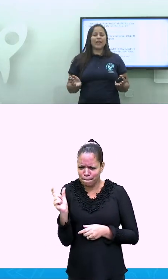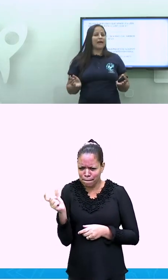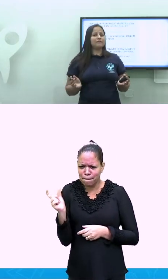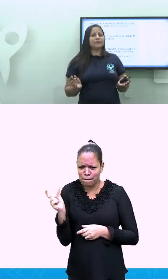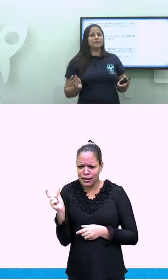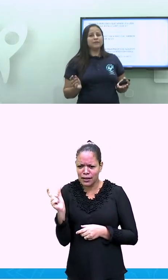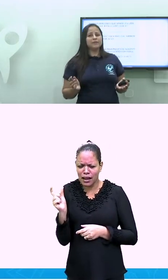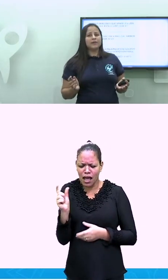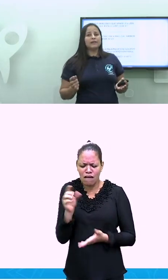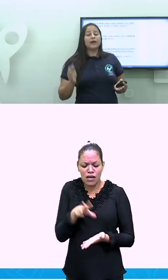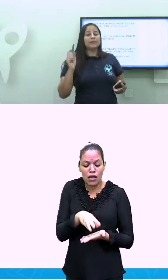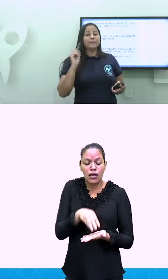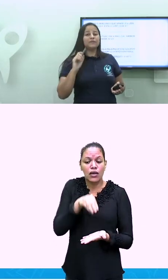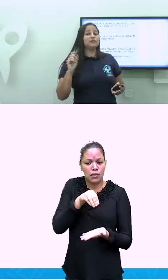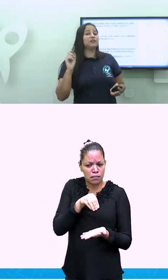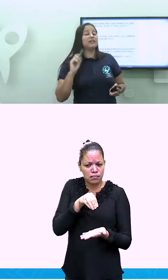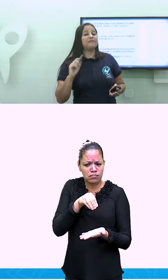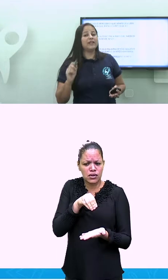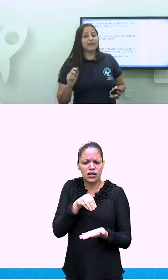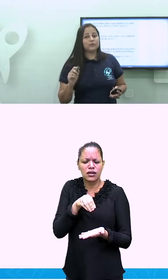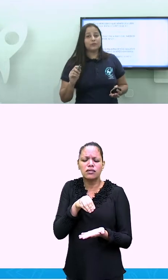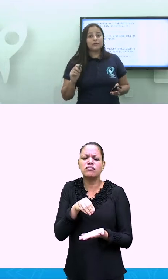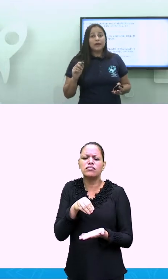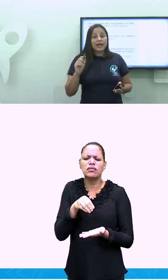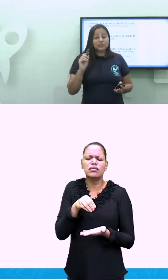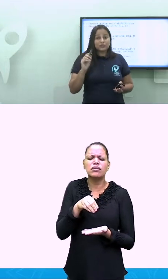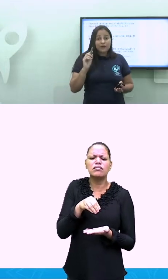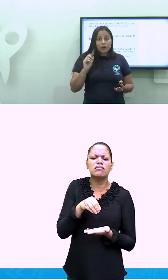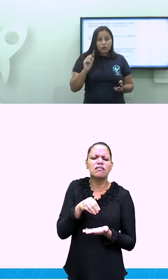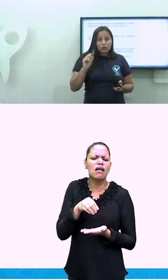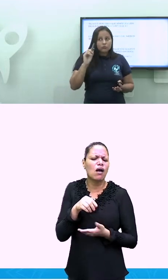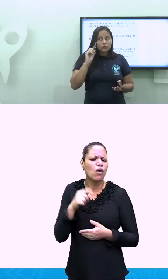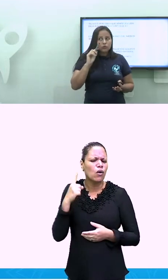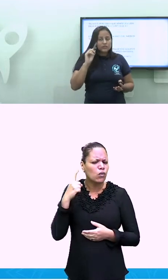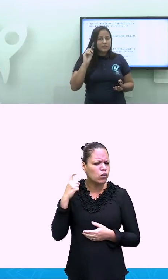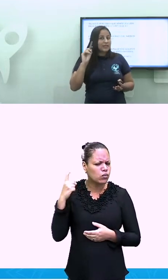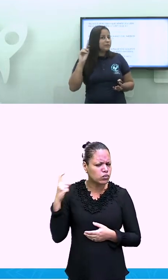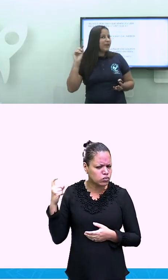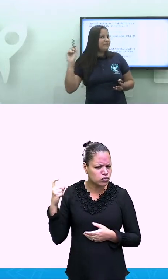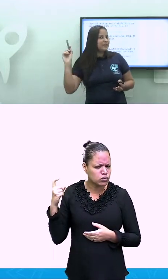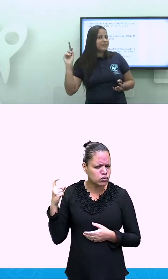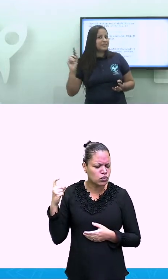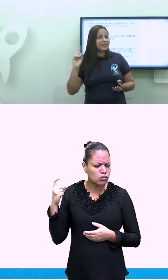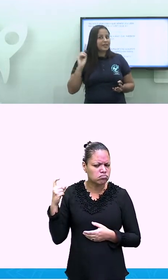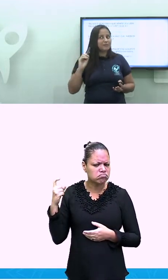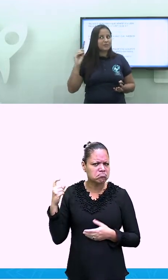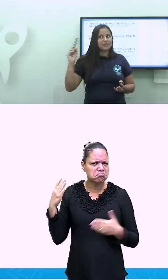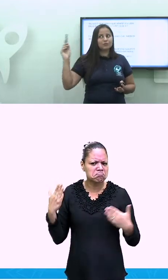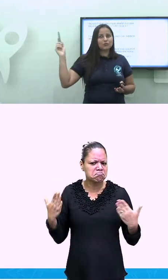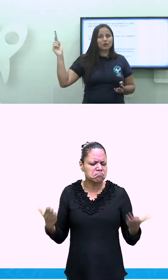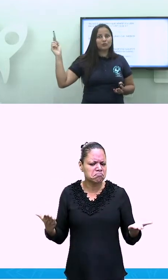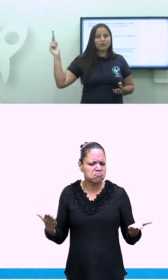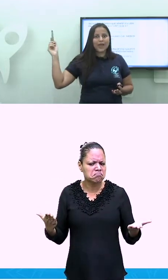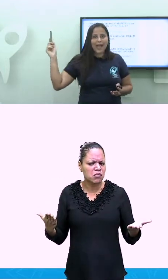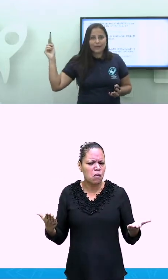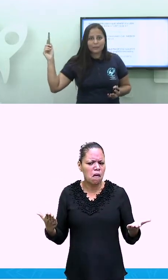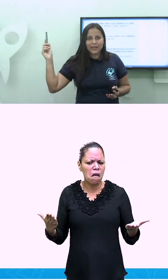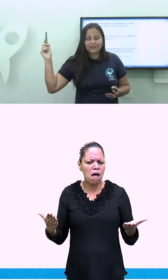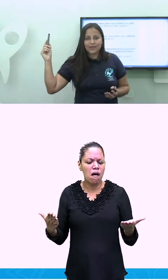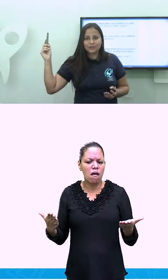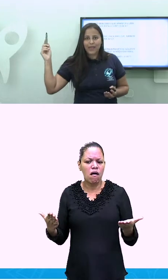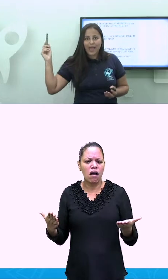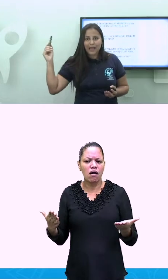essa palavra? Na hora que a professora estava lendo, a gente falou 3 palavrinhas, né, que estavam imitando o som do